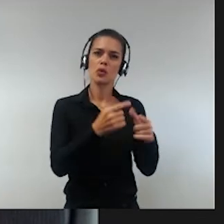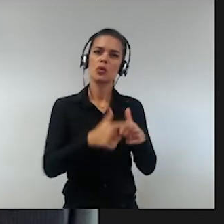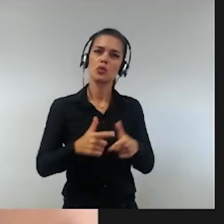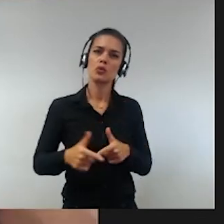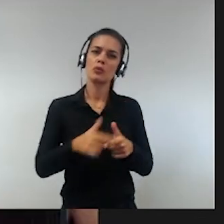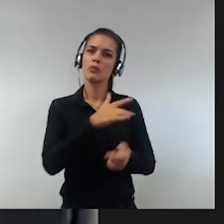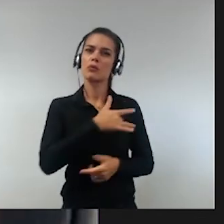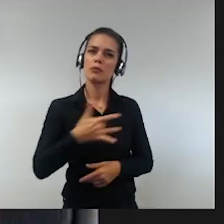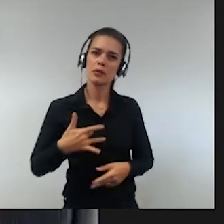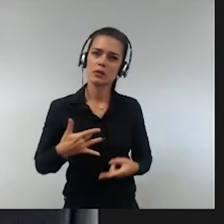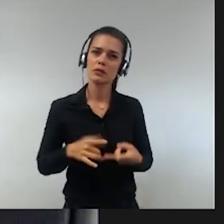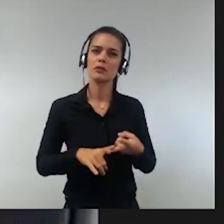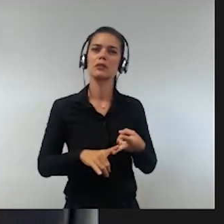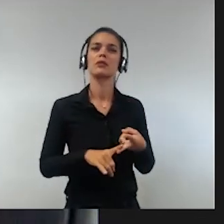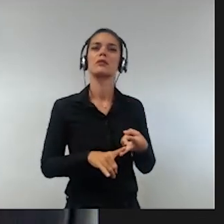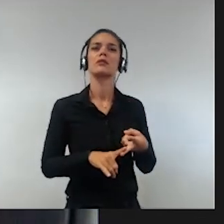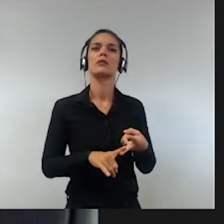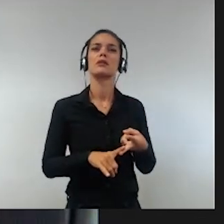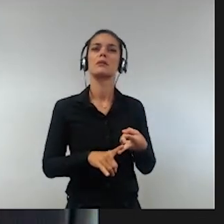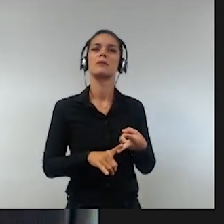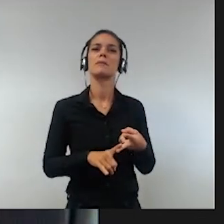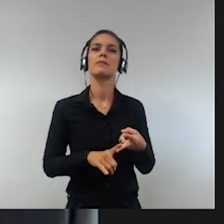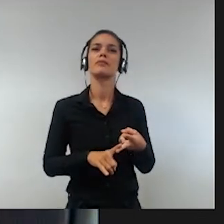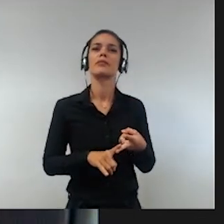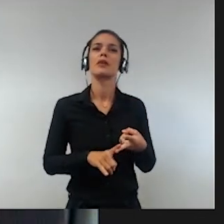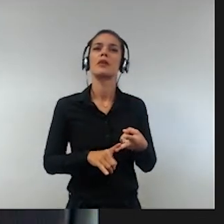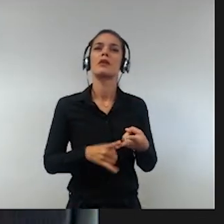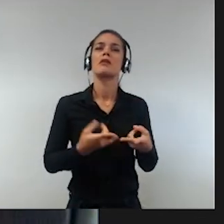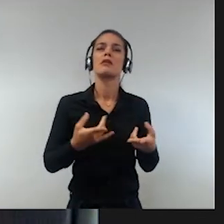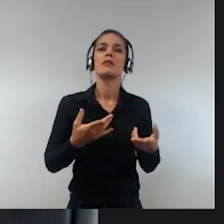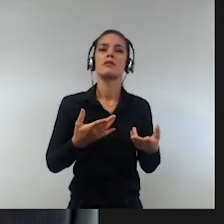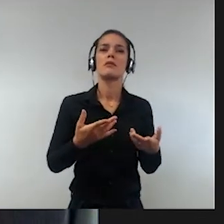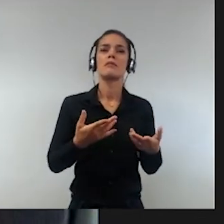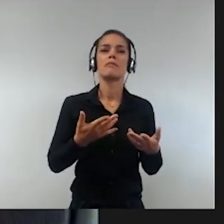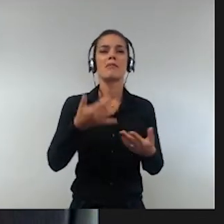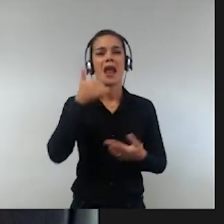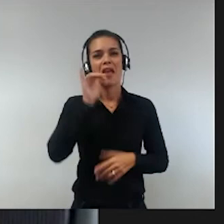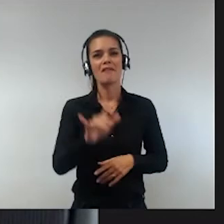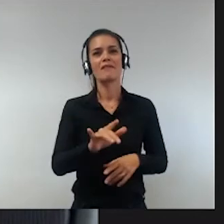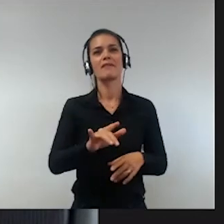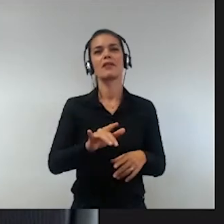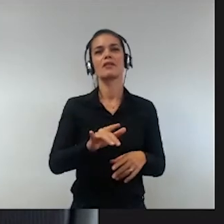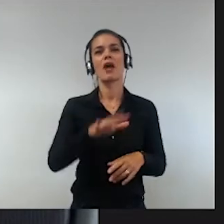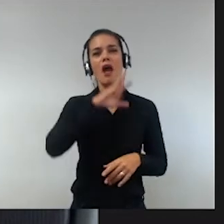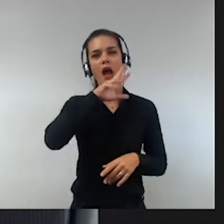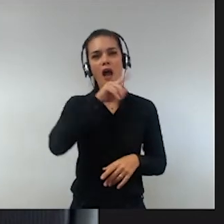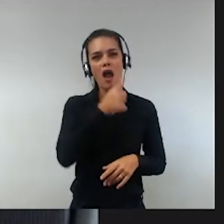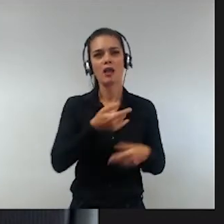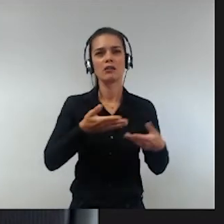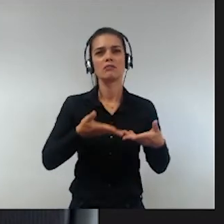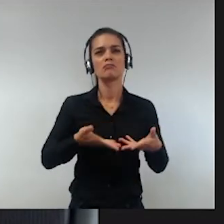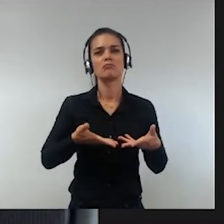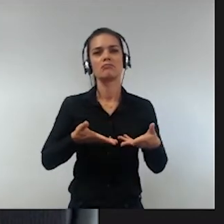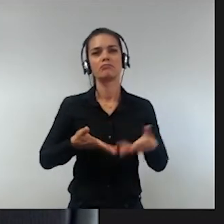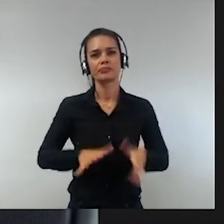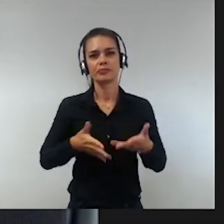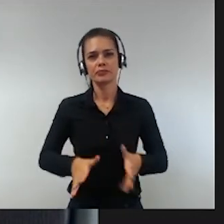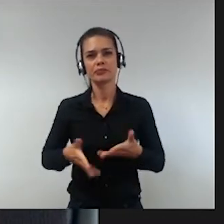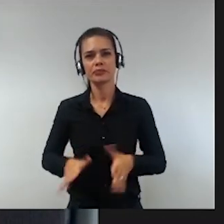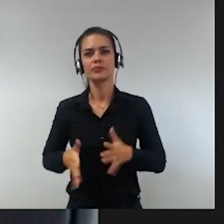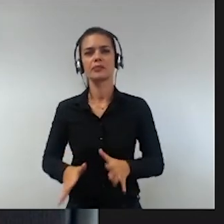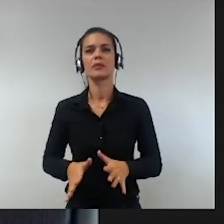da saúde, da esterilização que é necessária, do que é preciso para melhorar a qualidade de vida desses animais,